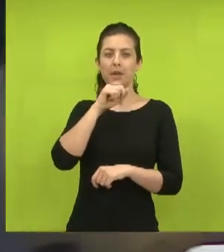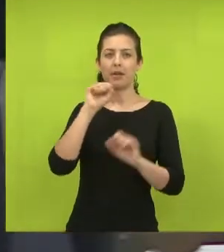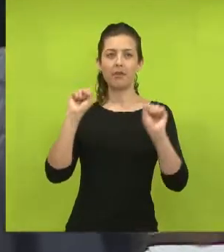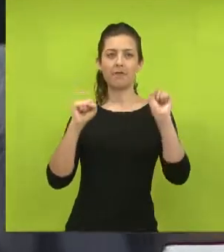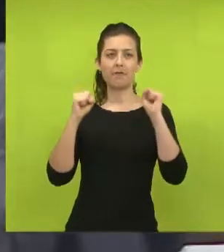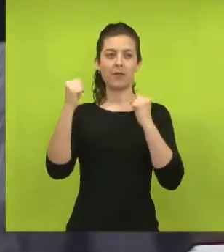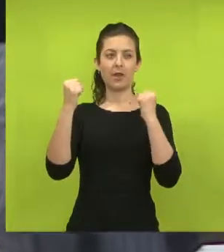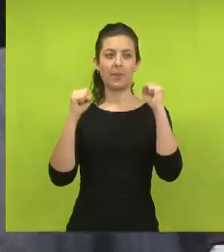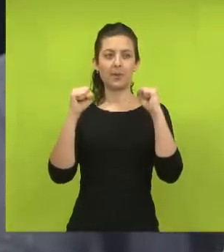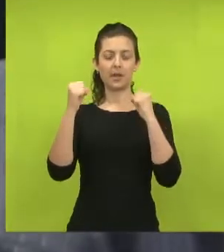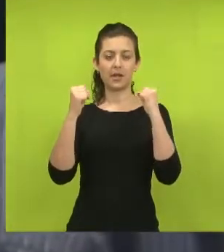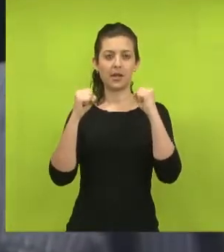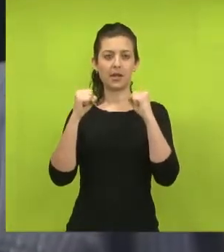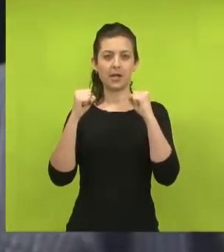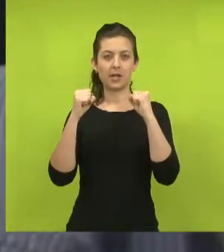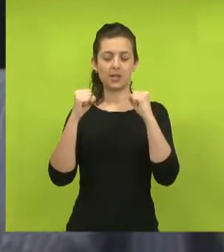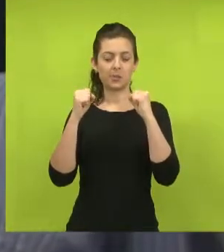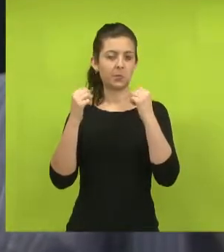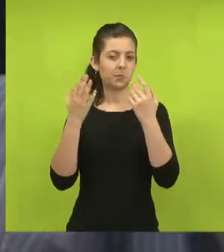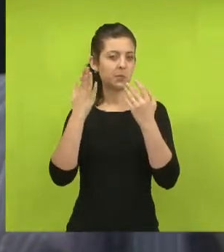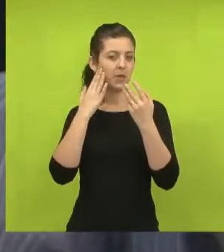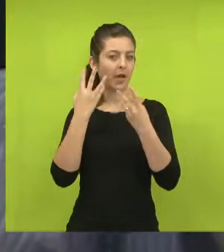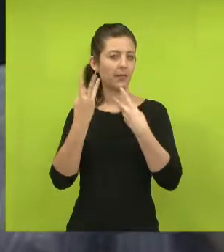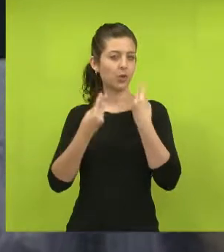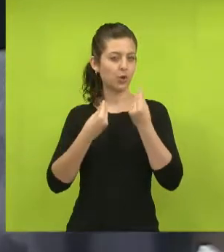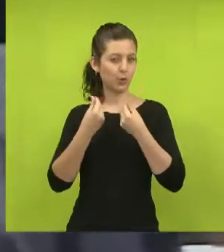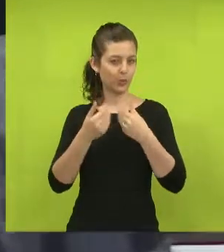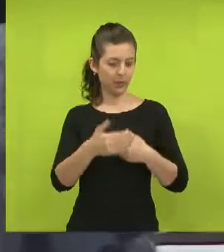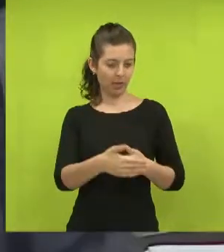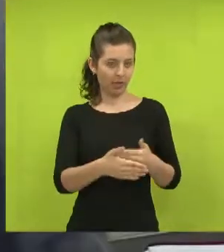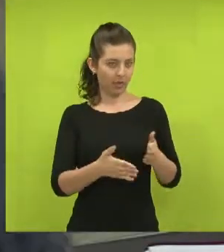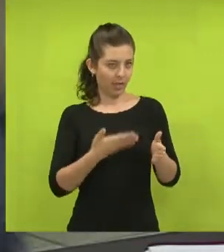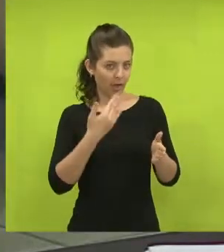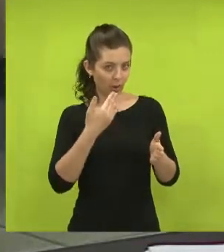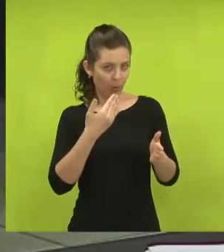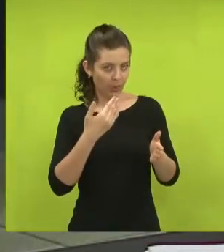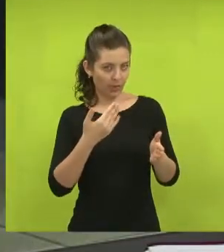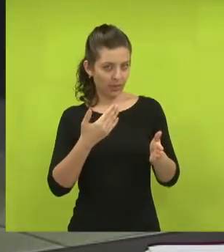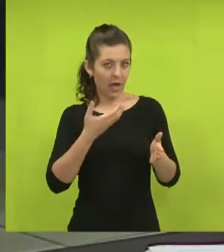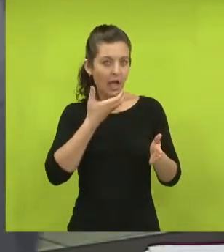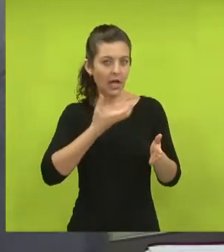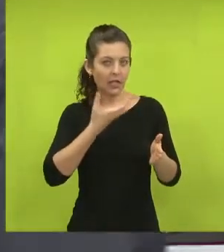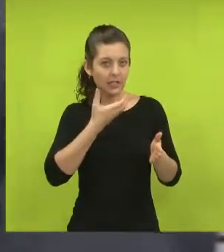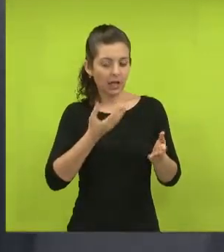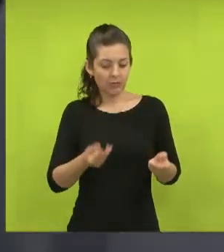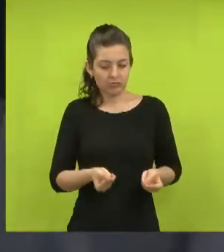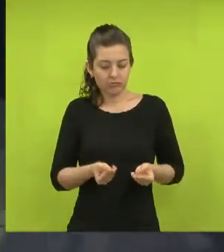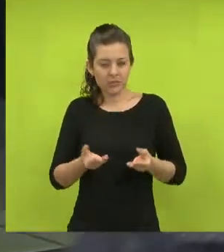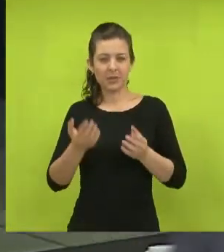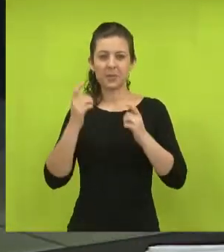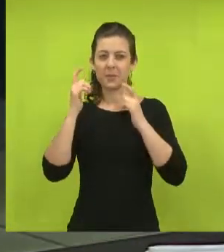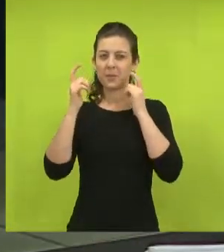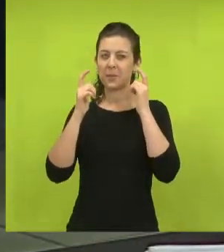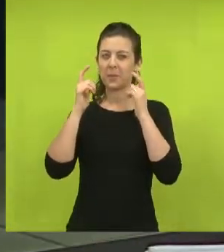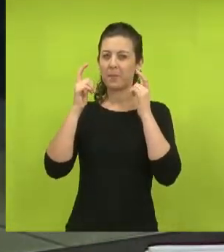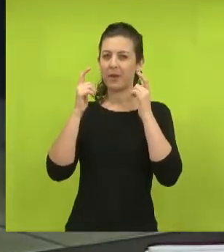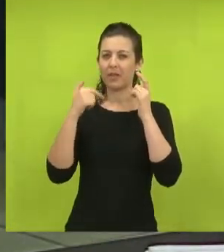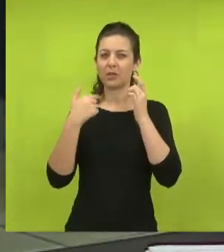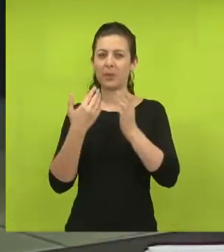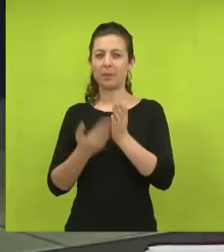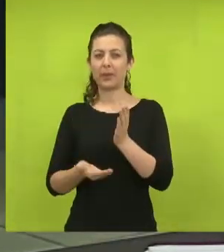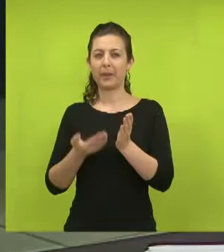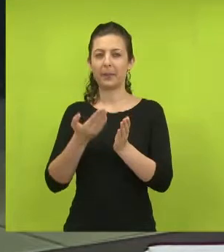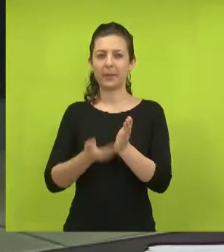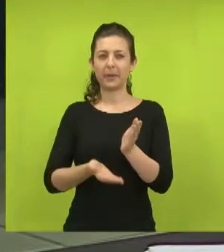fábricas, sabe bem qual é o simbolismo da cesta, né? E eu fico preocupado que nós vamos perdendo